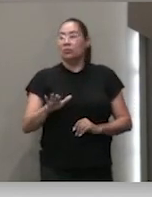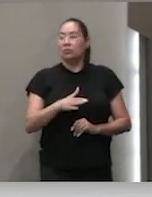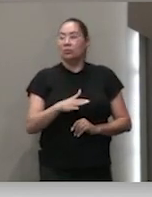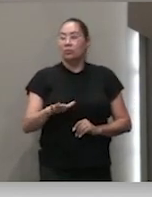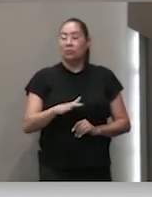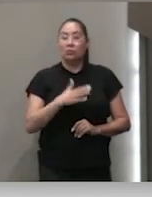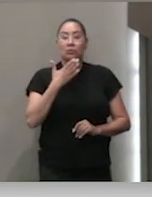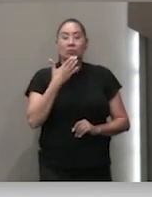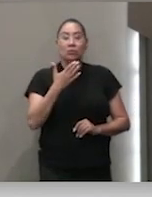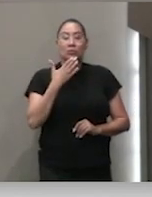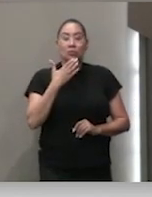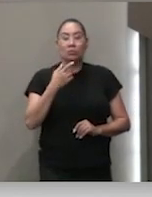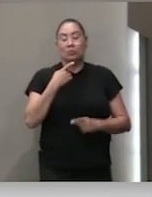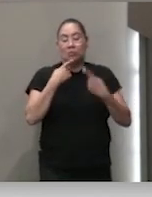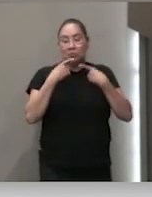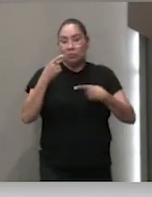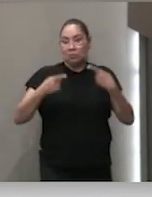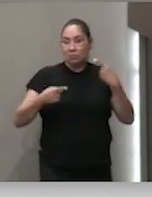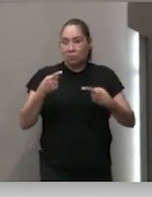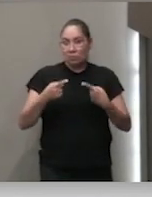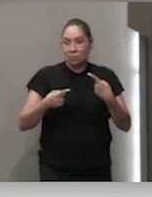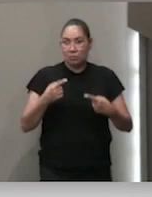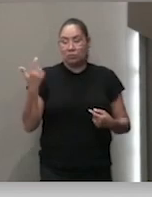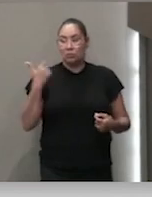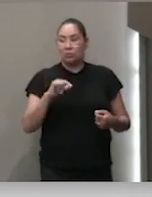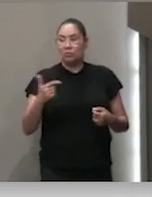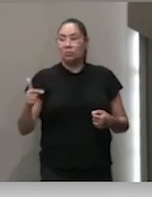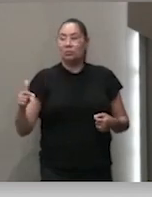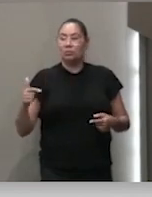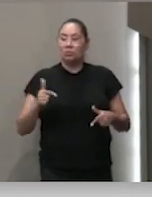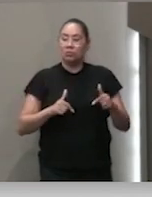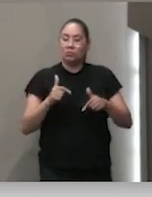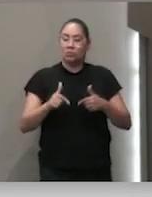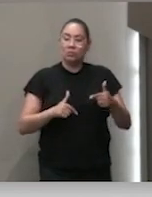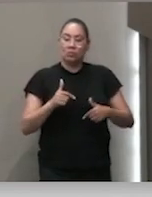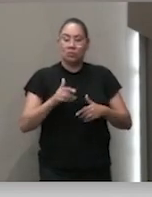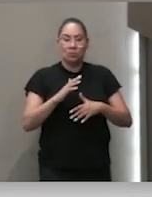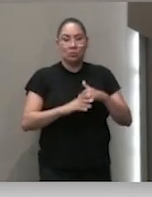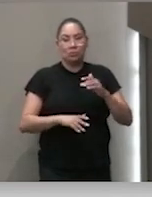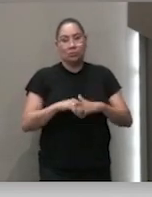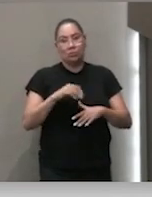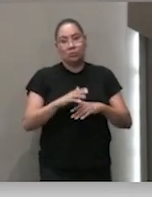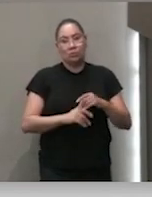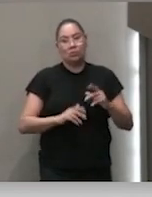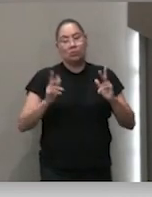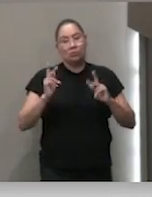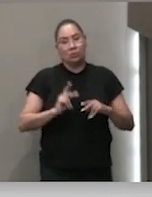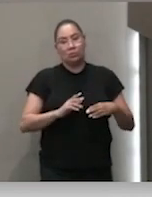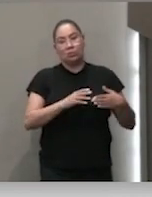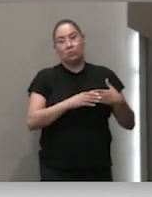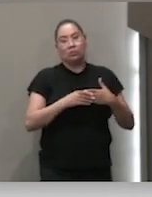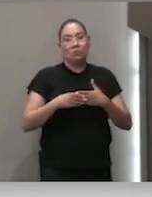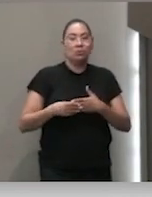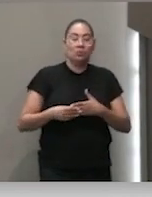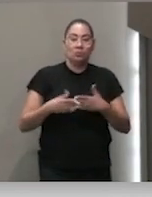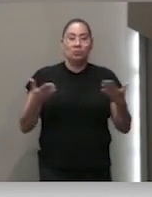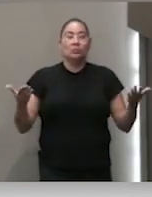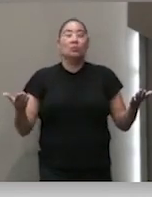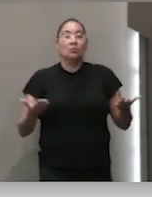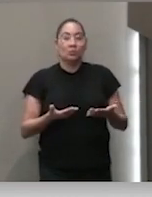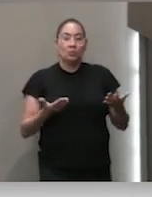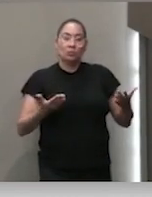nos cobram, nos criticam, que não temos muito trabalho na prática, para que aquelas pessoas possam acompanhar de fato. Hoje em